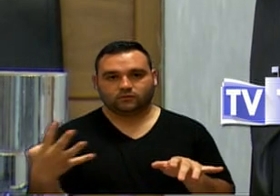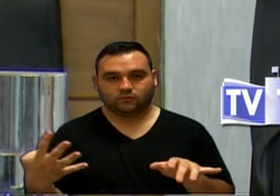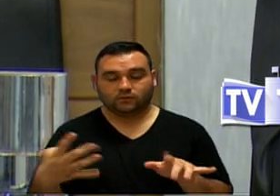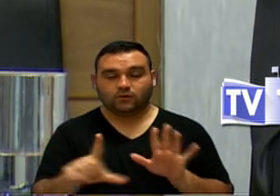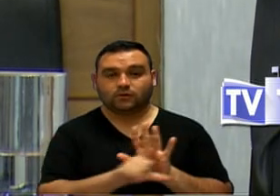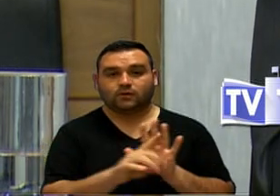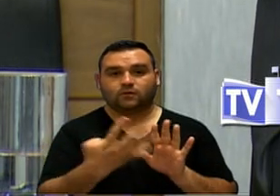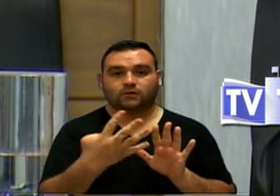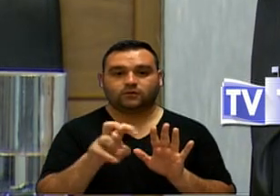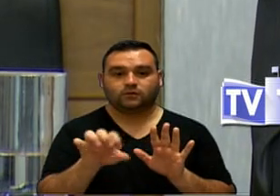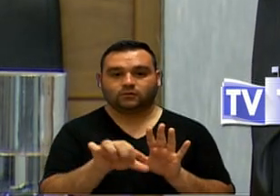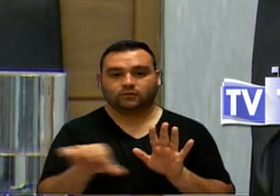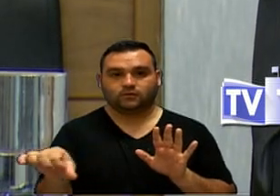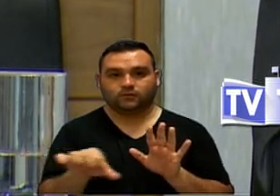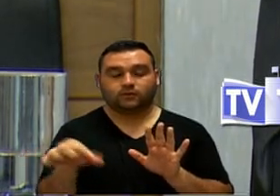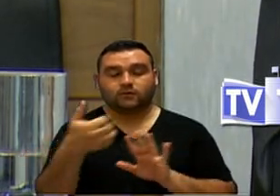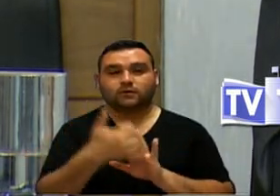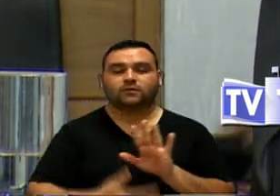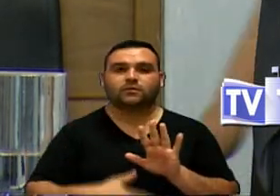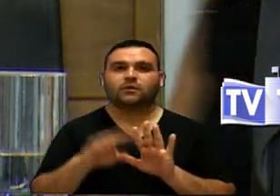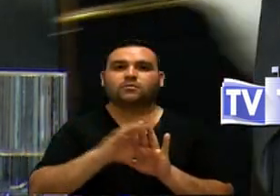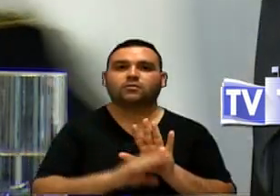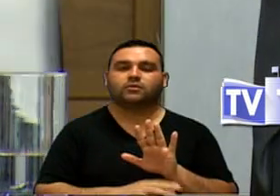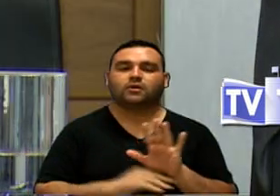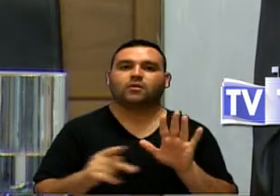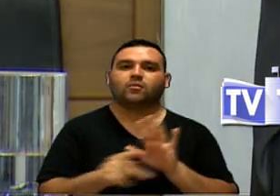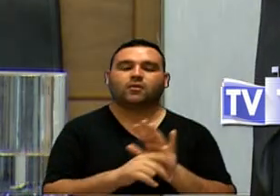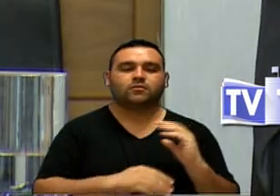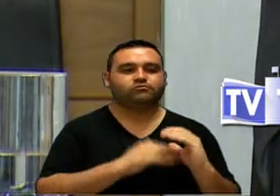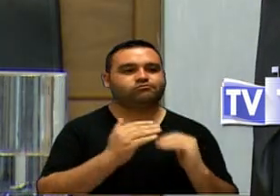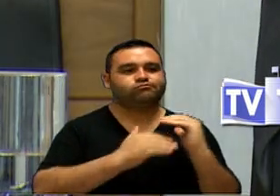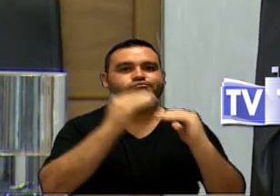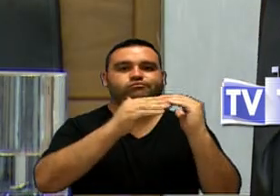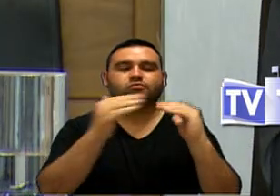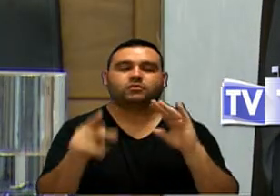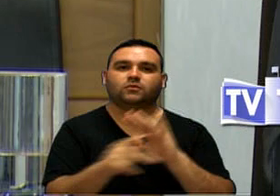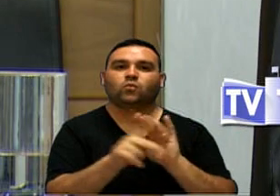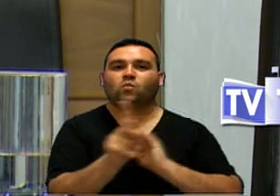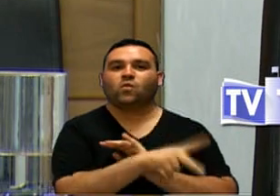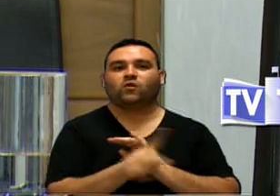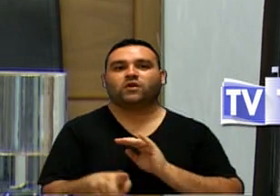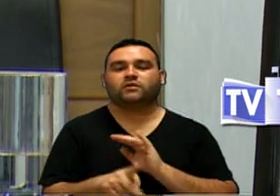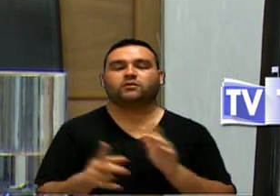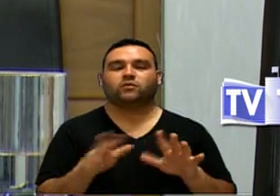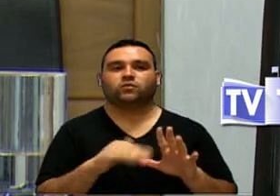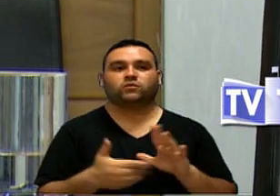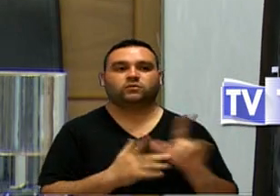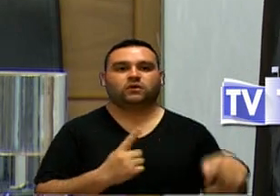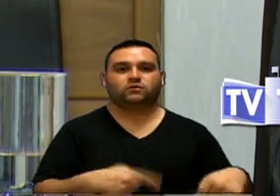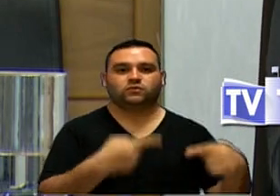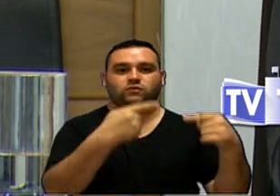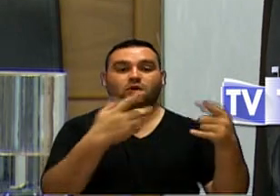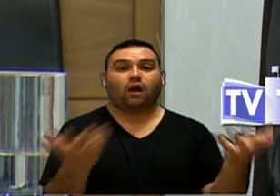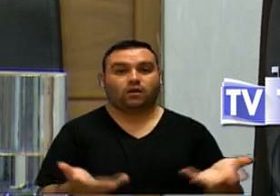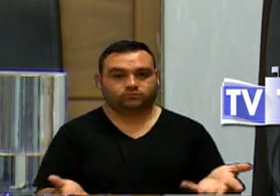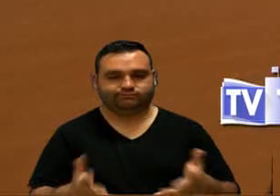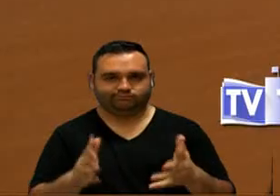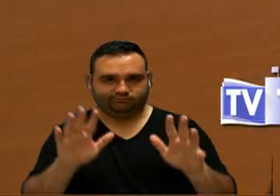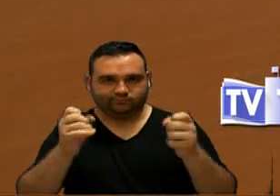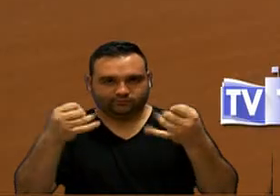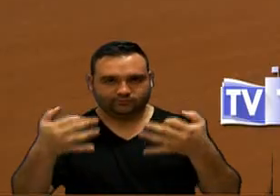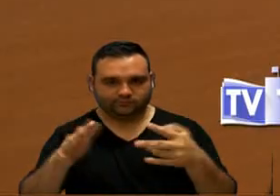Lei 4599, que estabelece o quadro e o plano de carreira do quadro de magistério. Então, em discussão? Esse